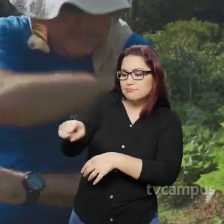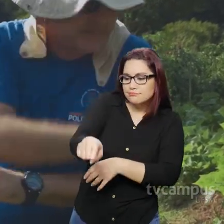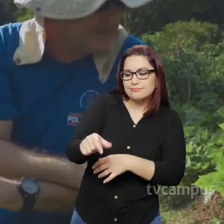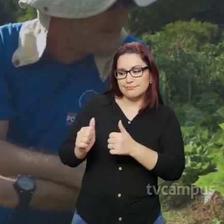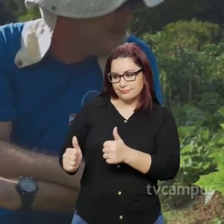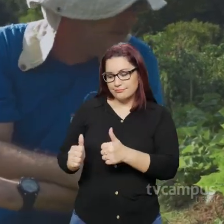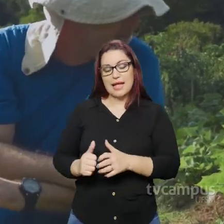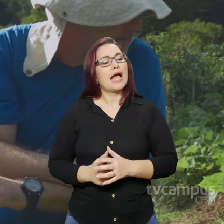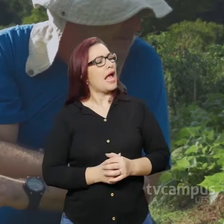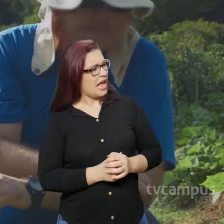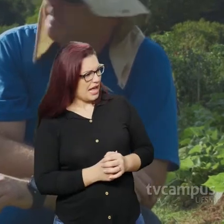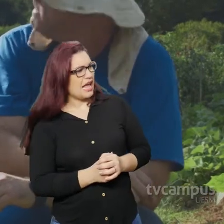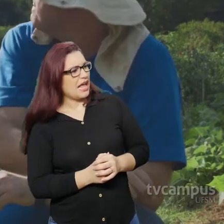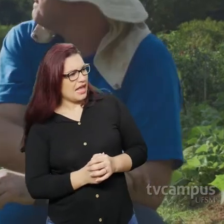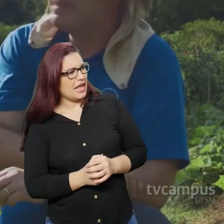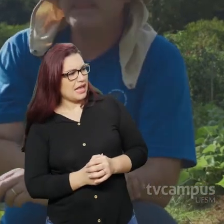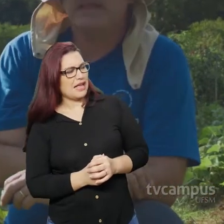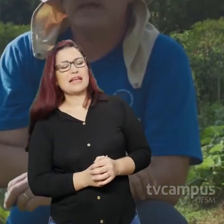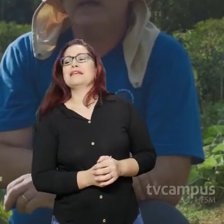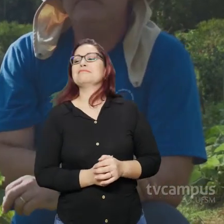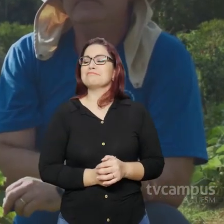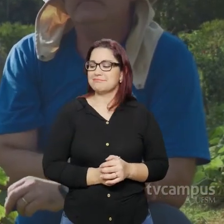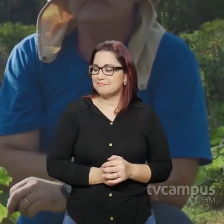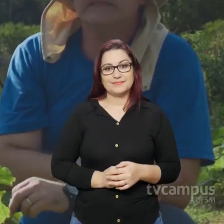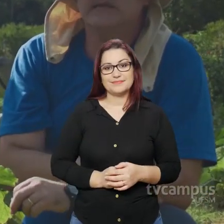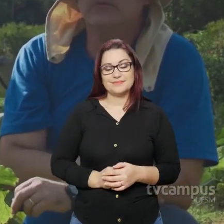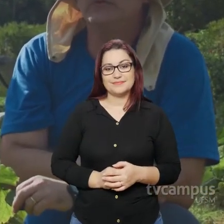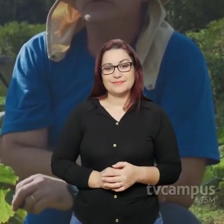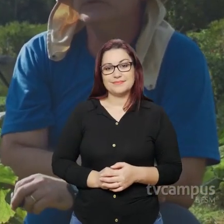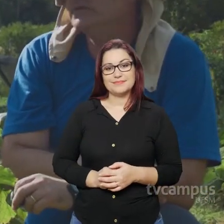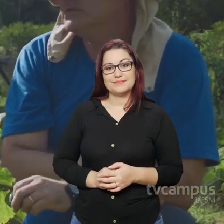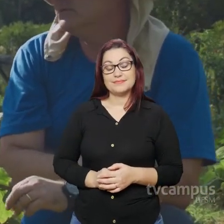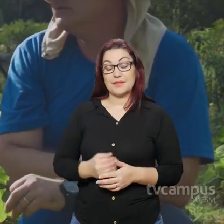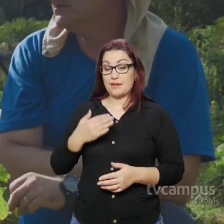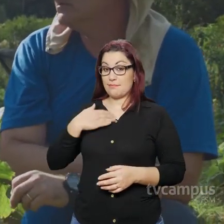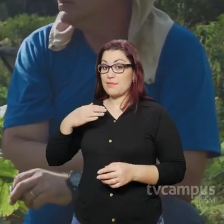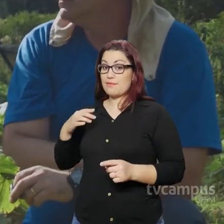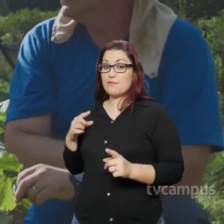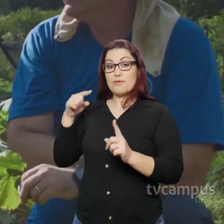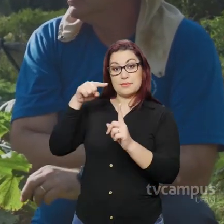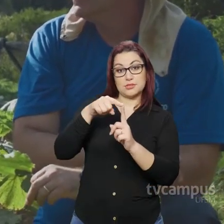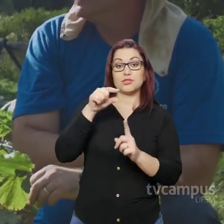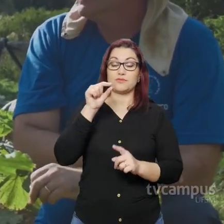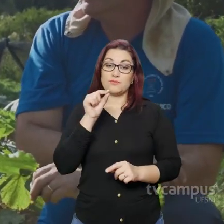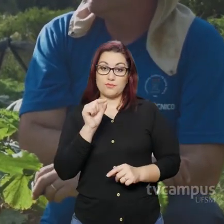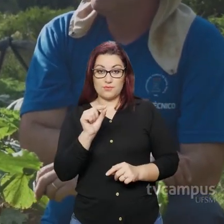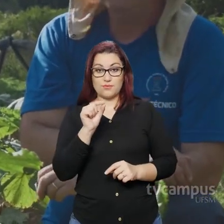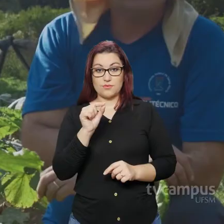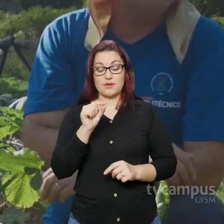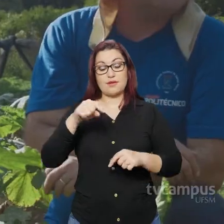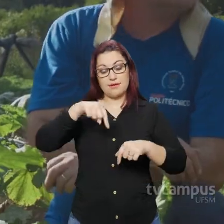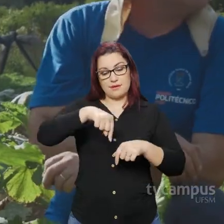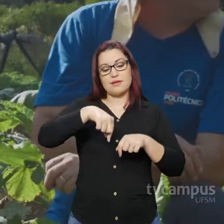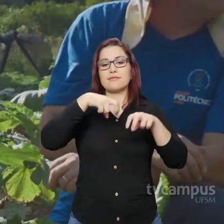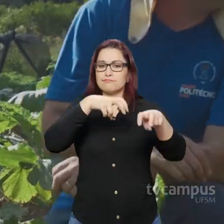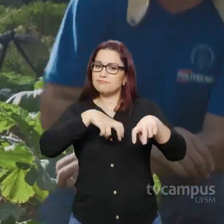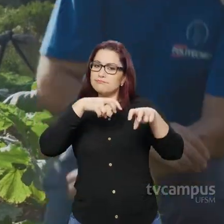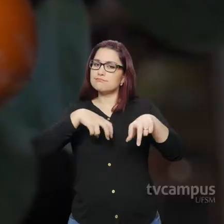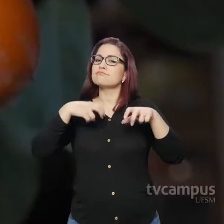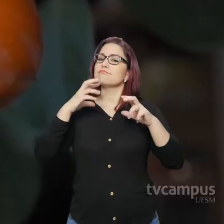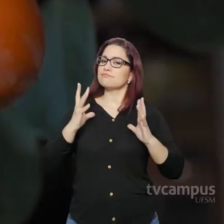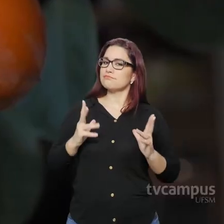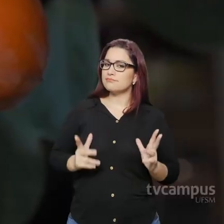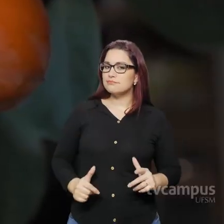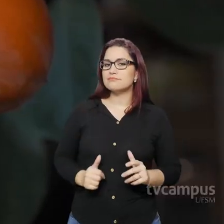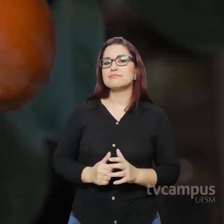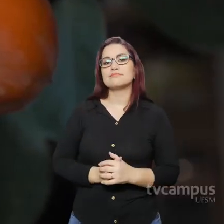hein? A minha ideia nessa agricultura limpa, na agroecologia,